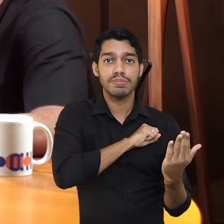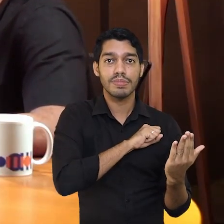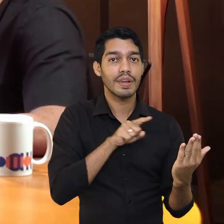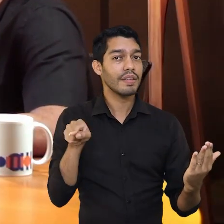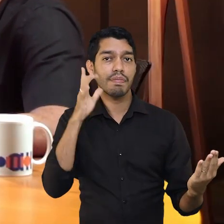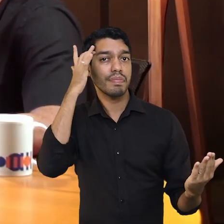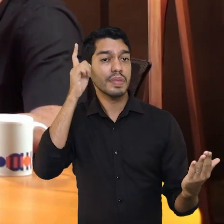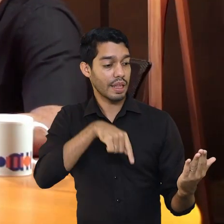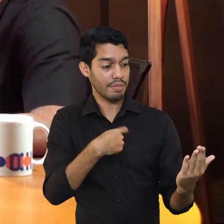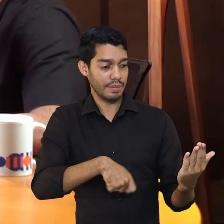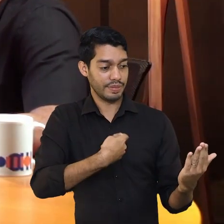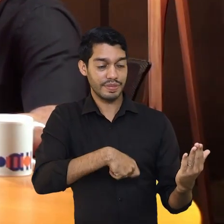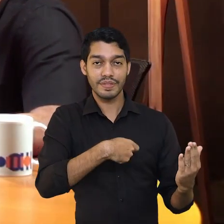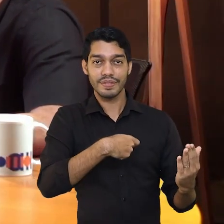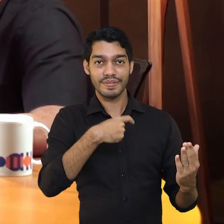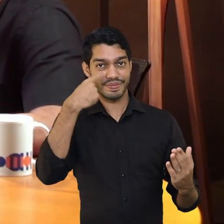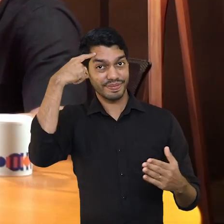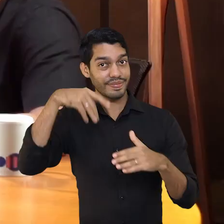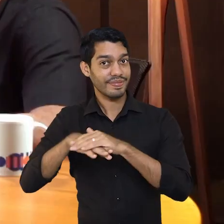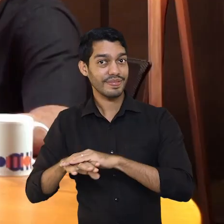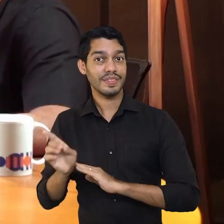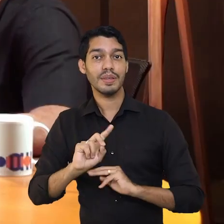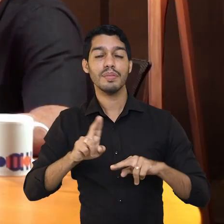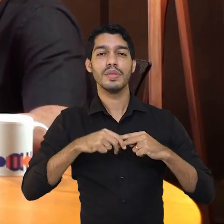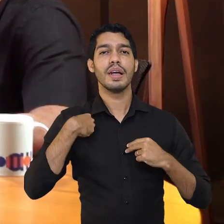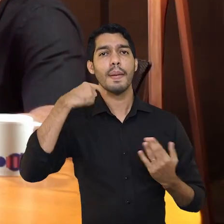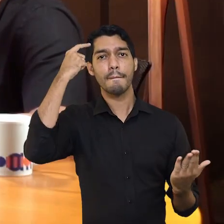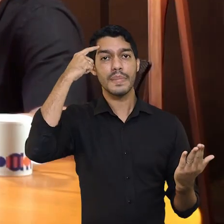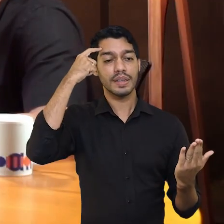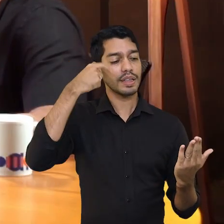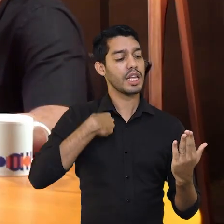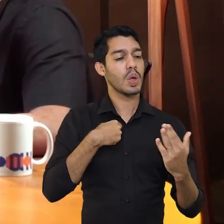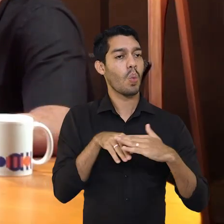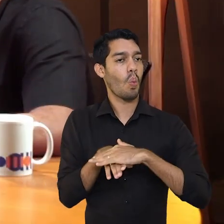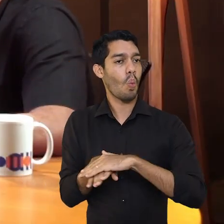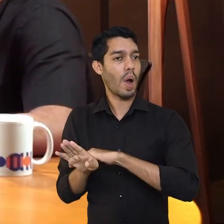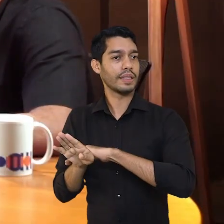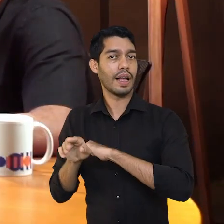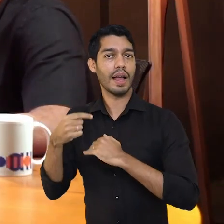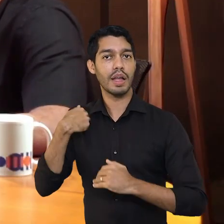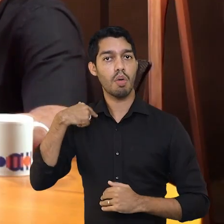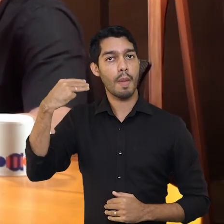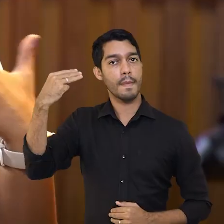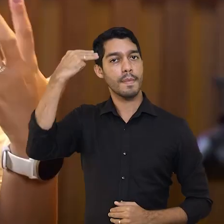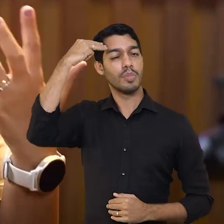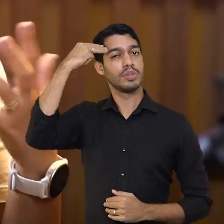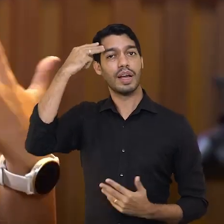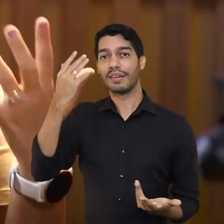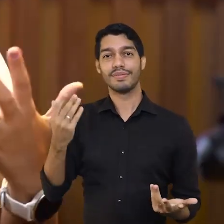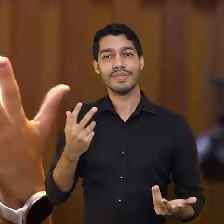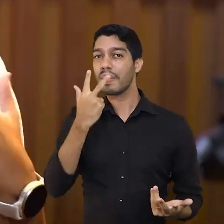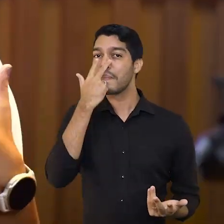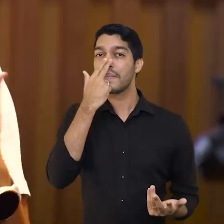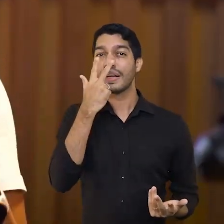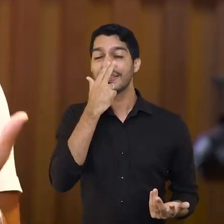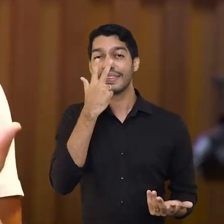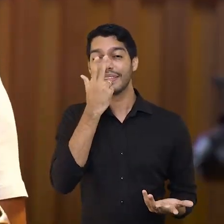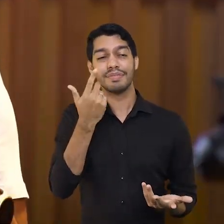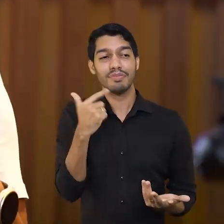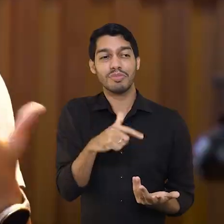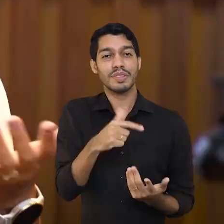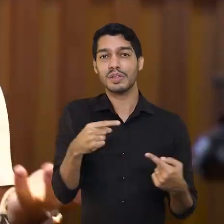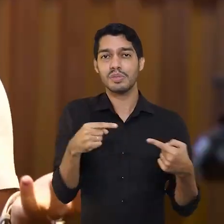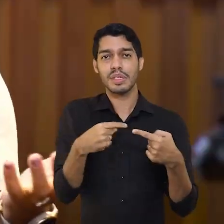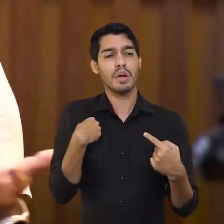precisam reter algumas, porque como está sempre disponível, até esse conceito de eu guardar algo, de eu memorizar, é um pouco mais